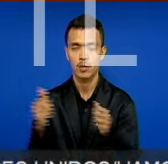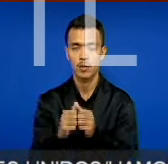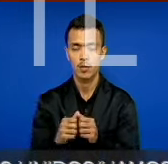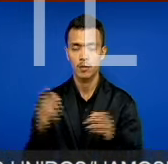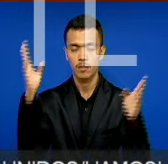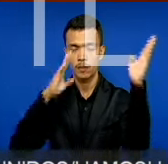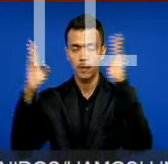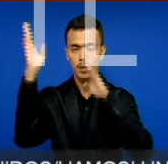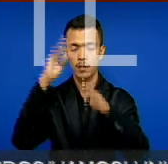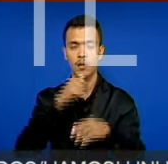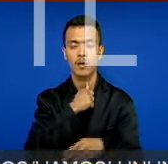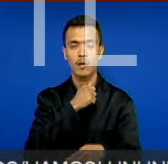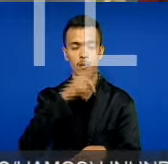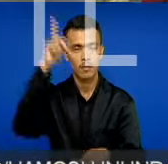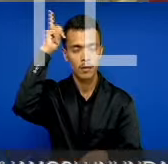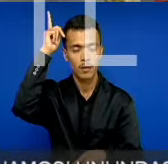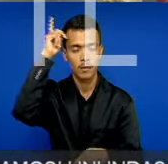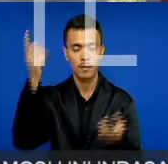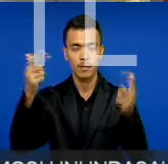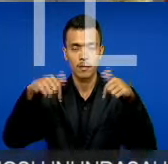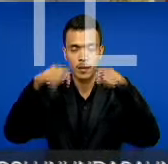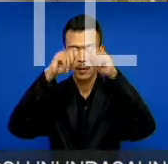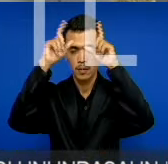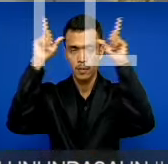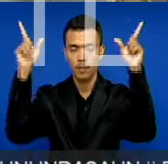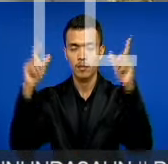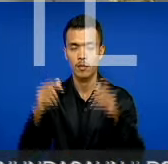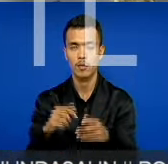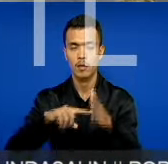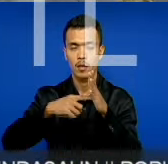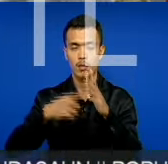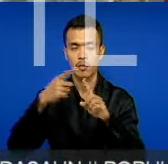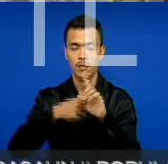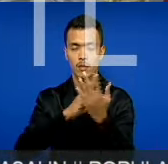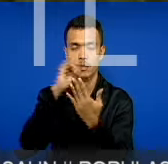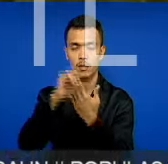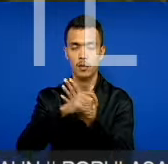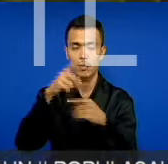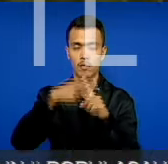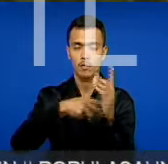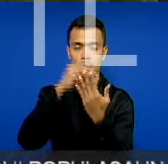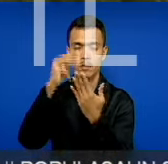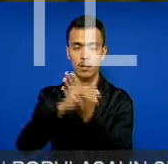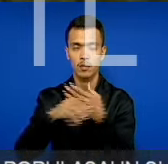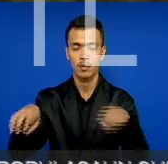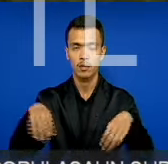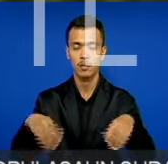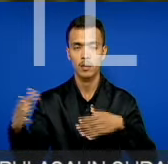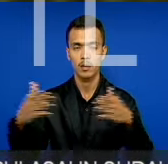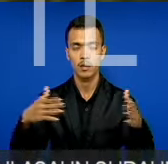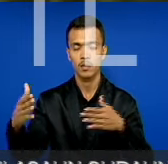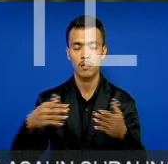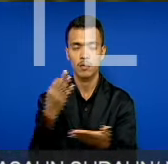preparação visita amo Papa Mai Timor. O se parte receitas, durante fulan janeiro tomar sultinane, serviço migração recolhe